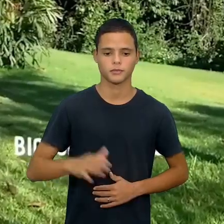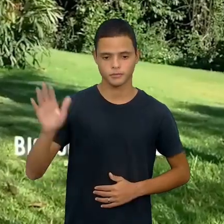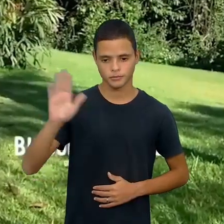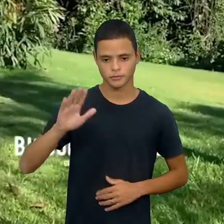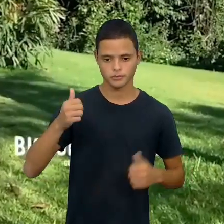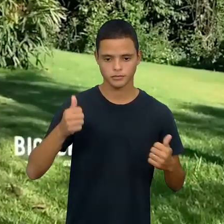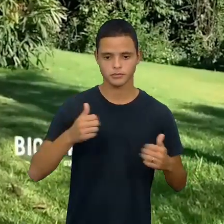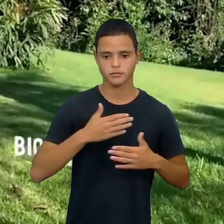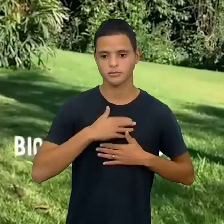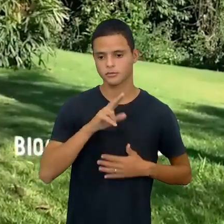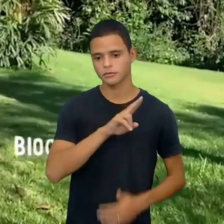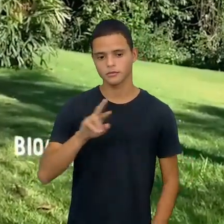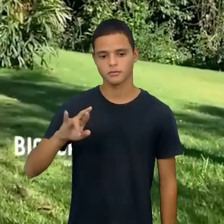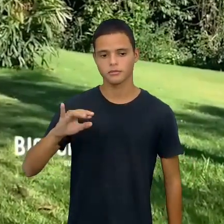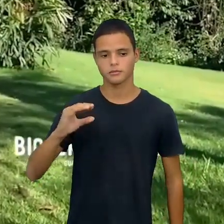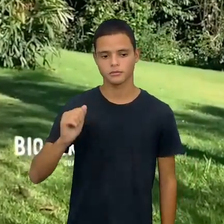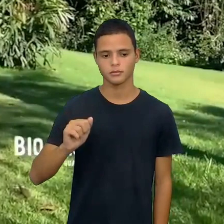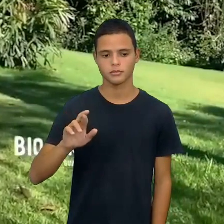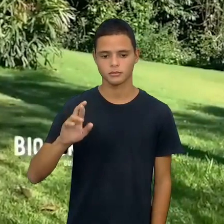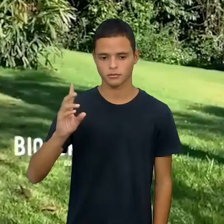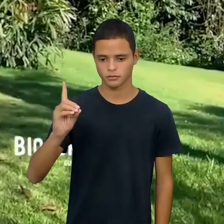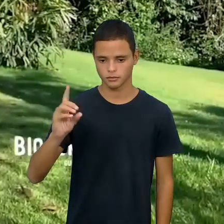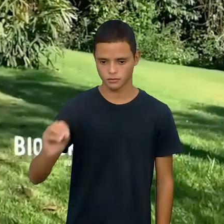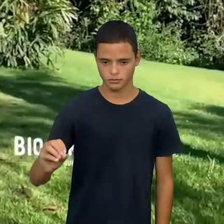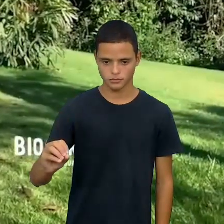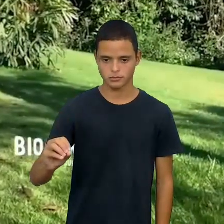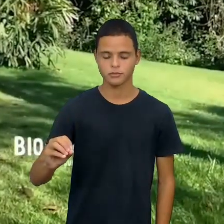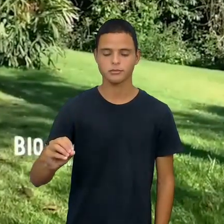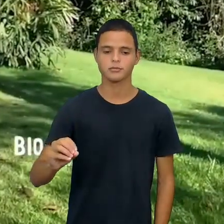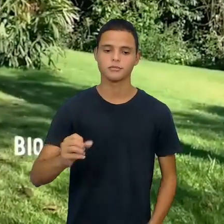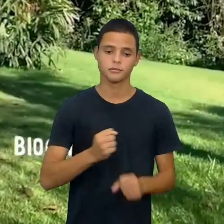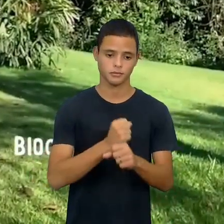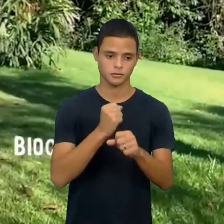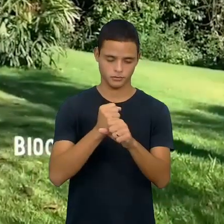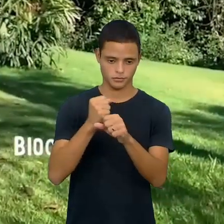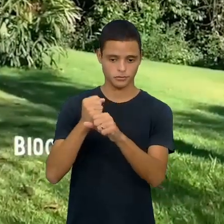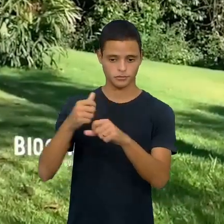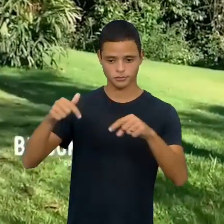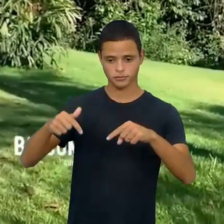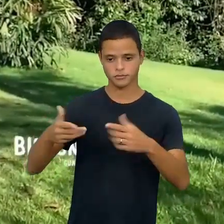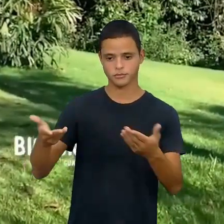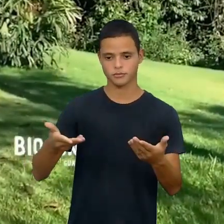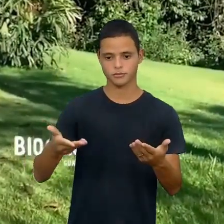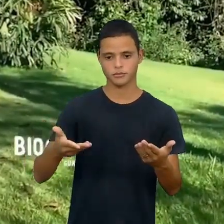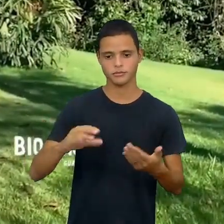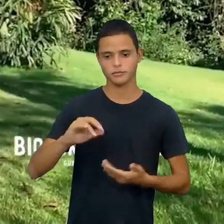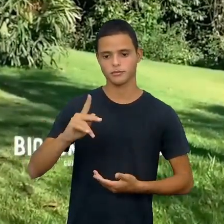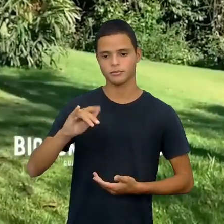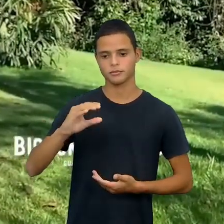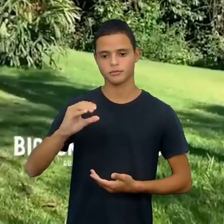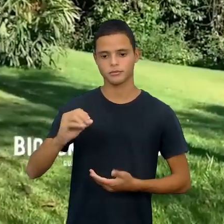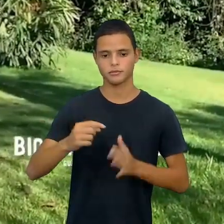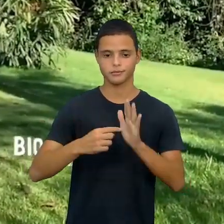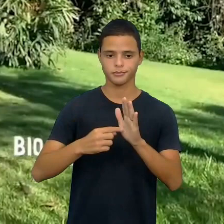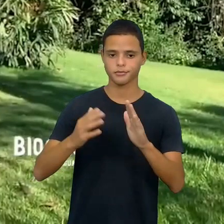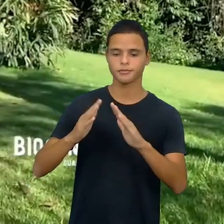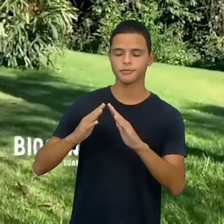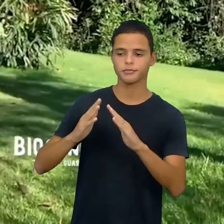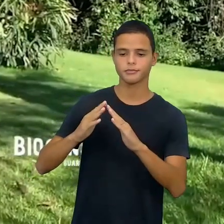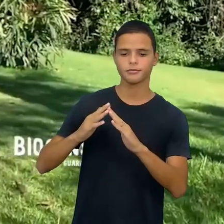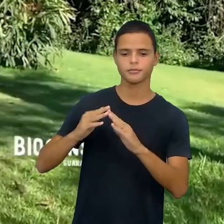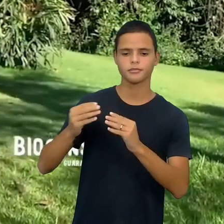Olá pessoal, eu sou o Ricardo Scalco da Bioconstrução Guaraciaba e hoje nós estamos aqui no canal do Chico Abelha para mostrar para vocês como é que